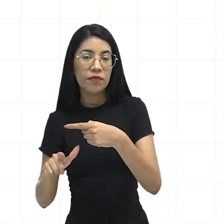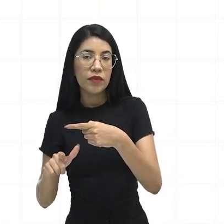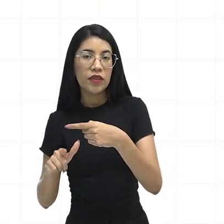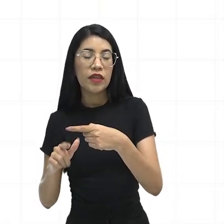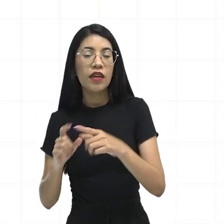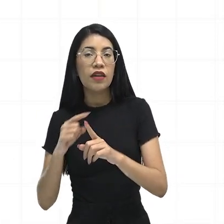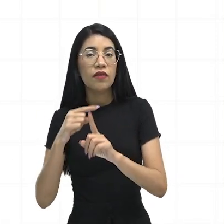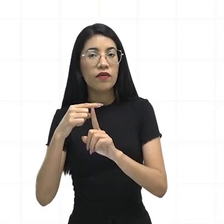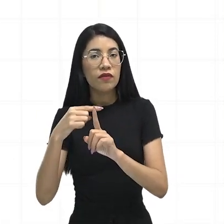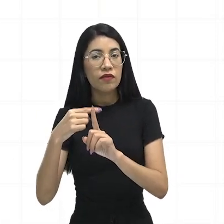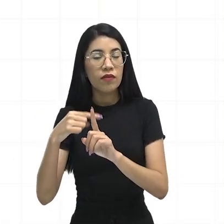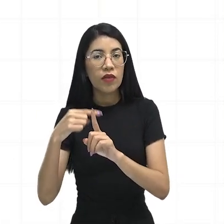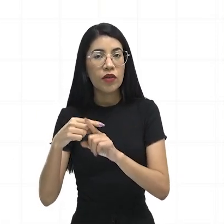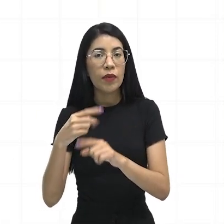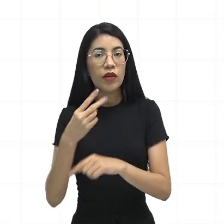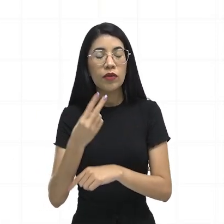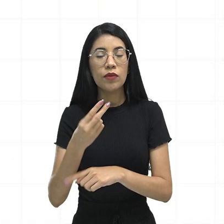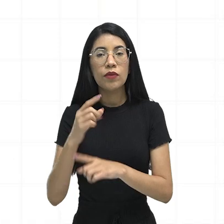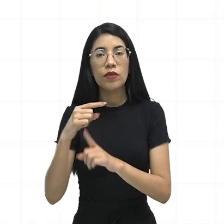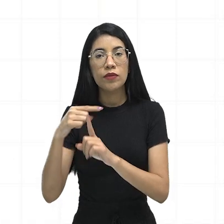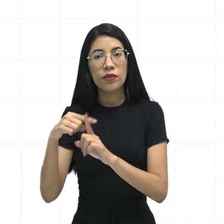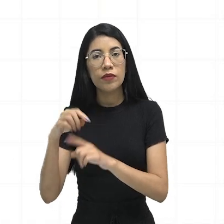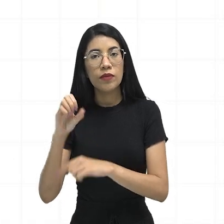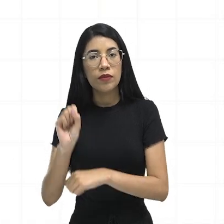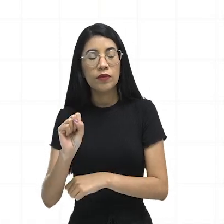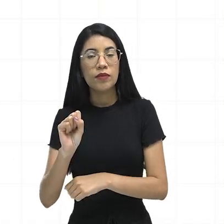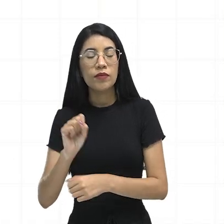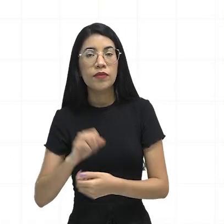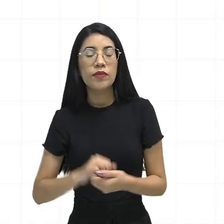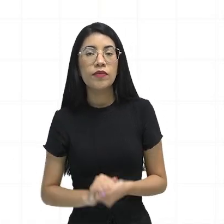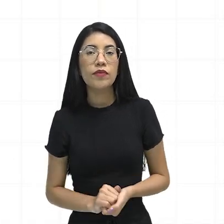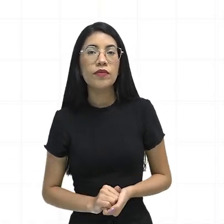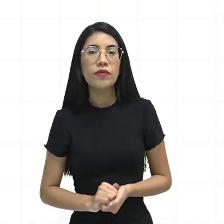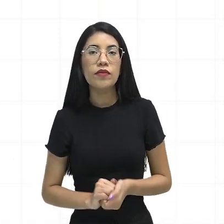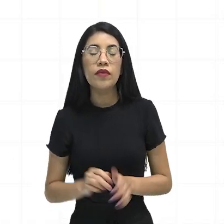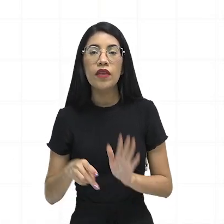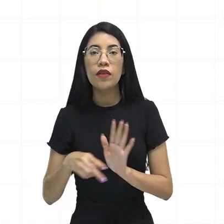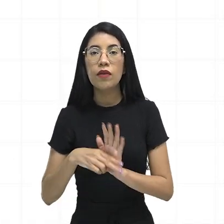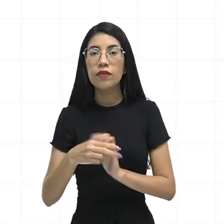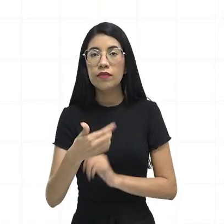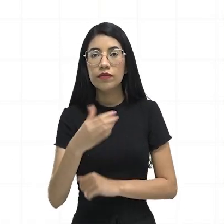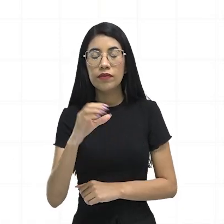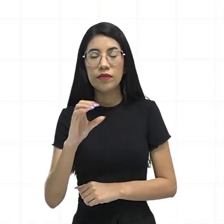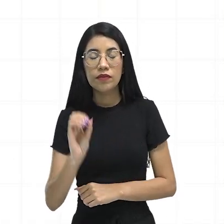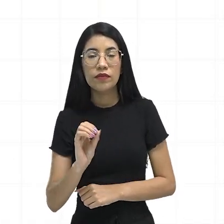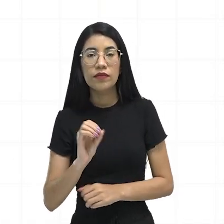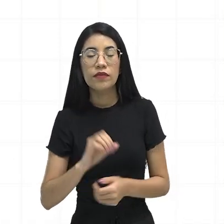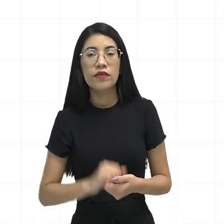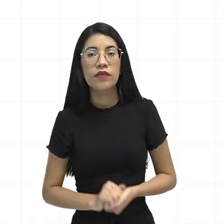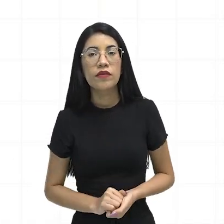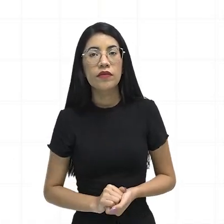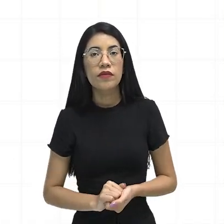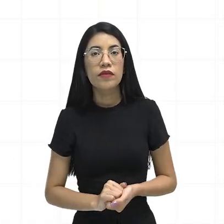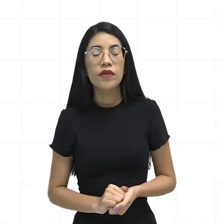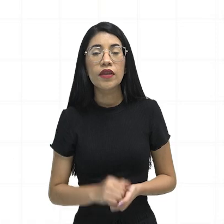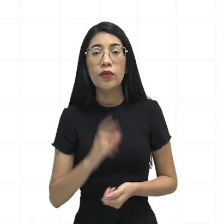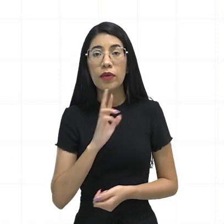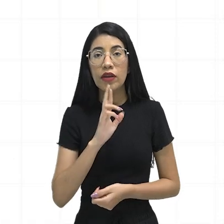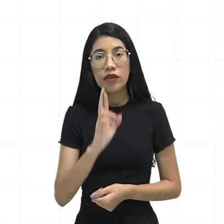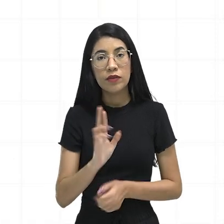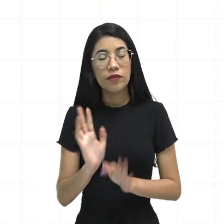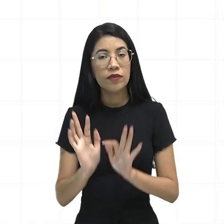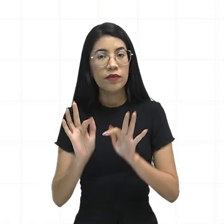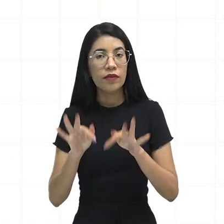a gente vai então realizar a soma, onde 2 mais 8 é igual a 10, ou seja, nós teremos como